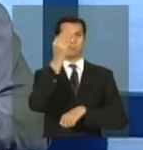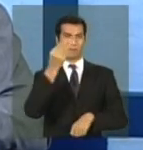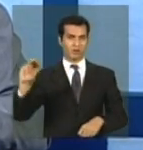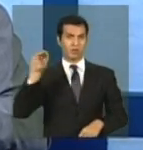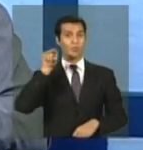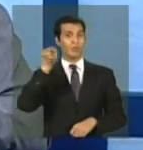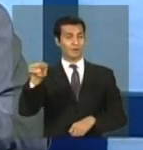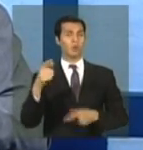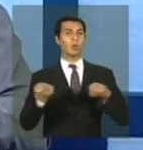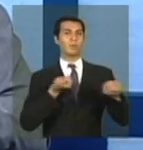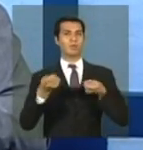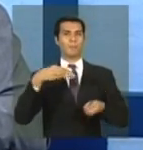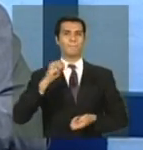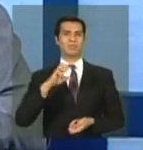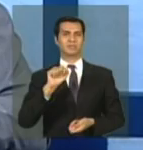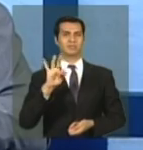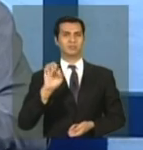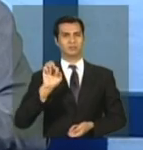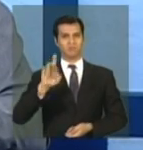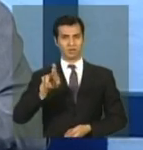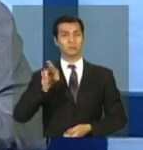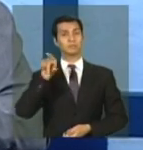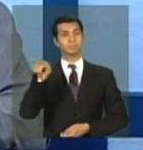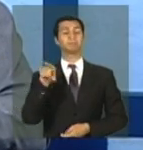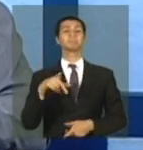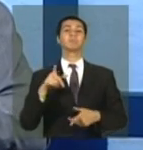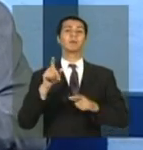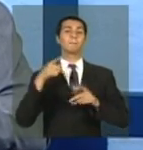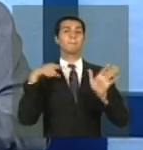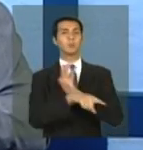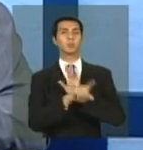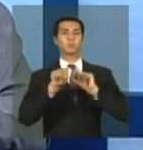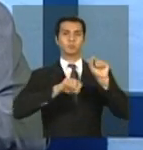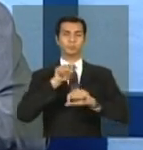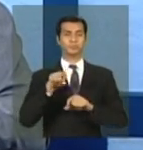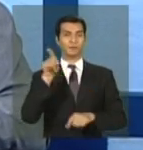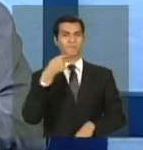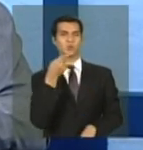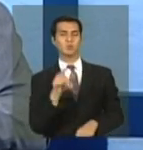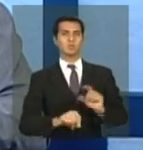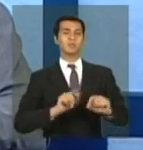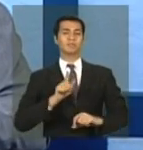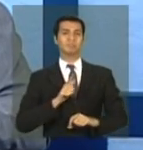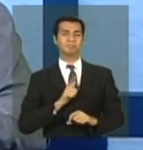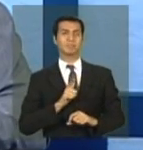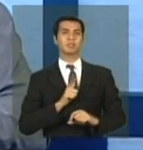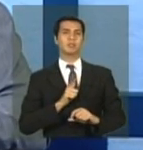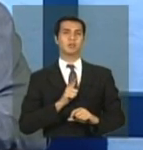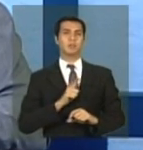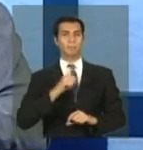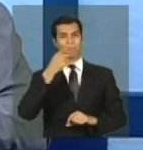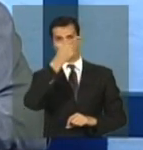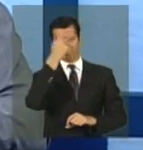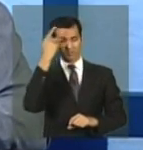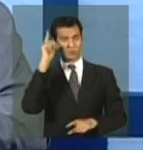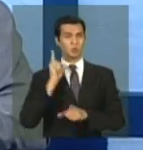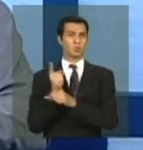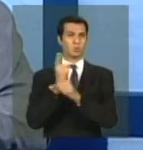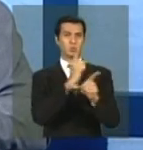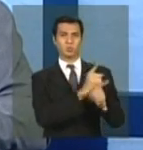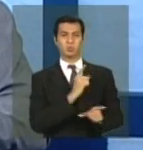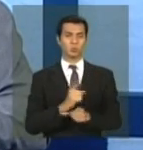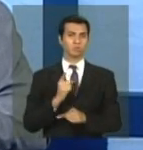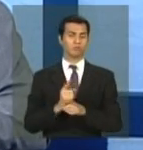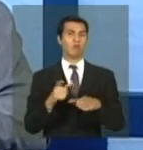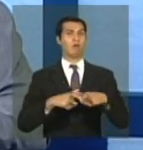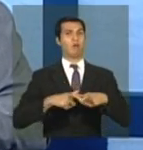operador master de frequência, pergunta o seguinte: ele já diz que o índice de não localizado é muito alto lá no município e